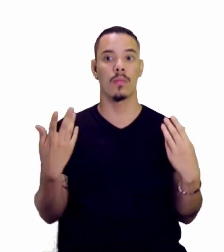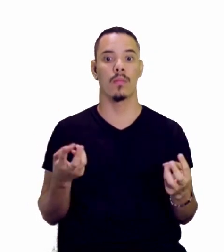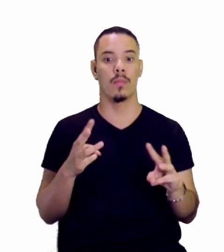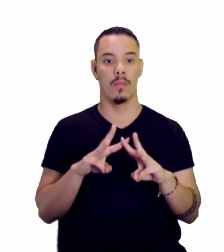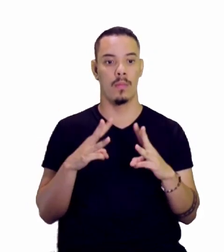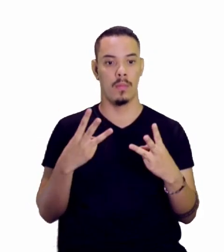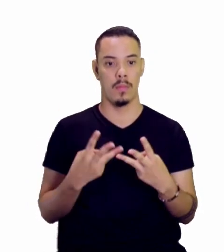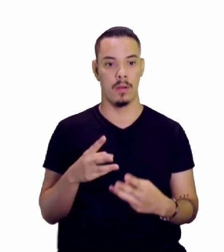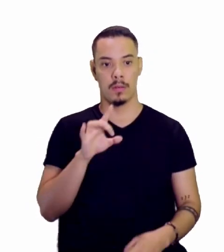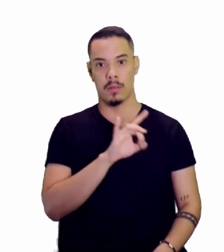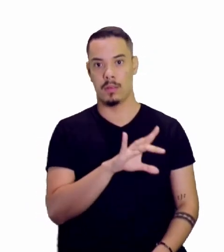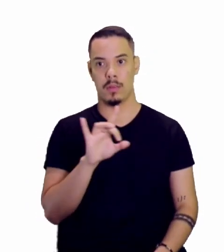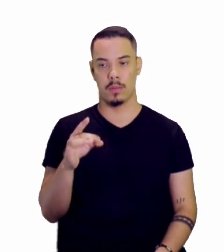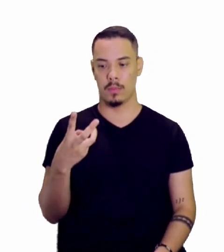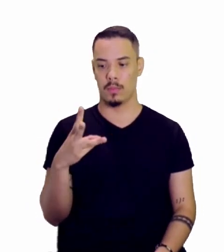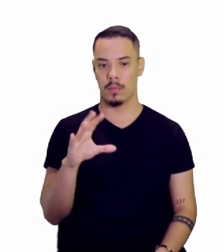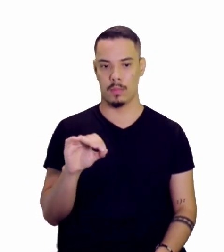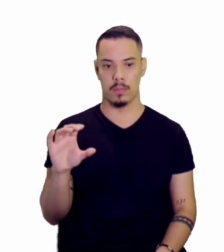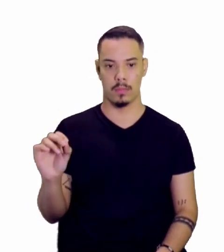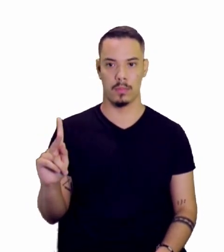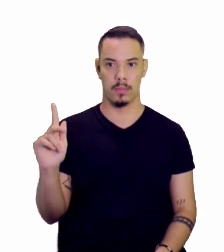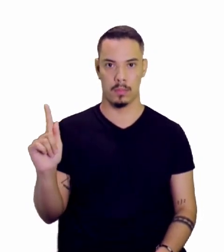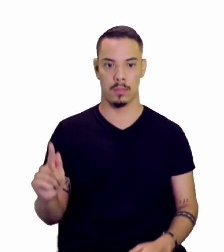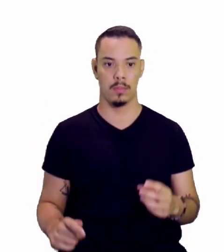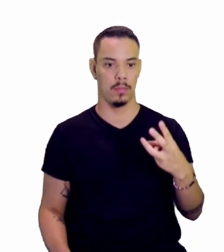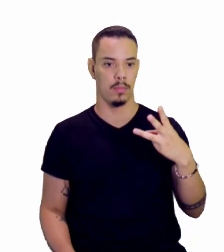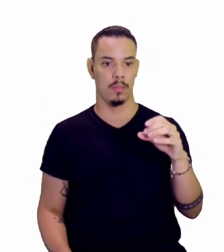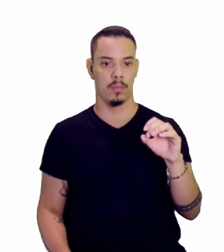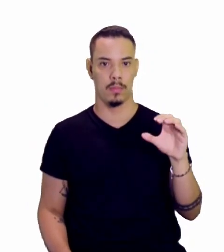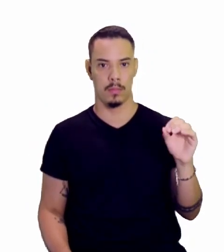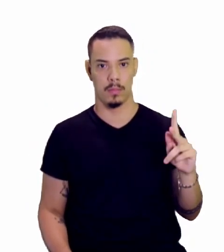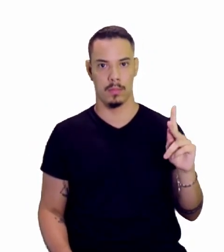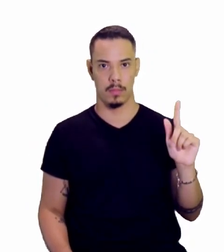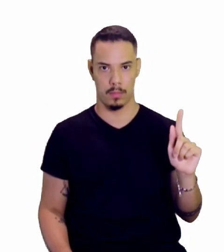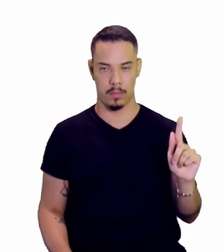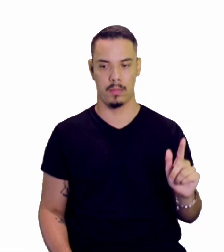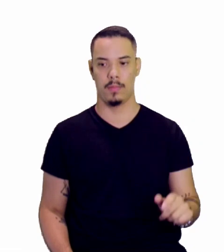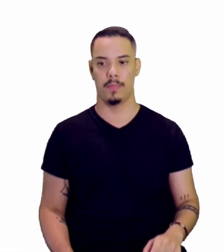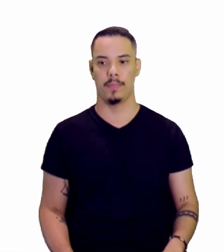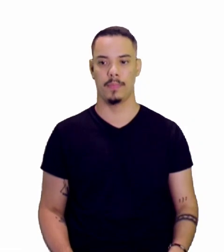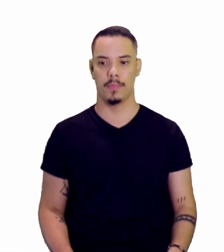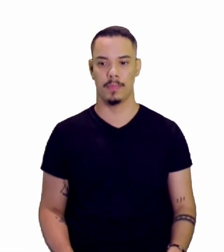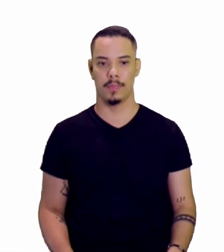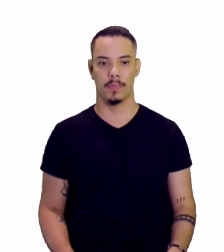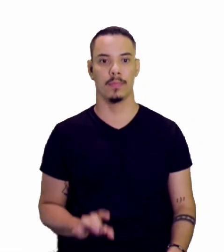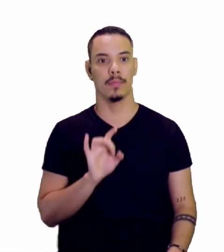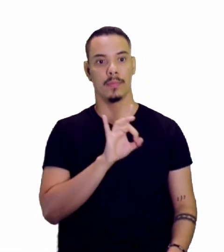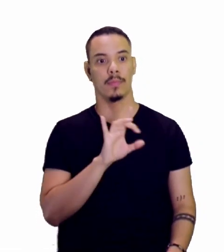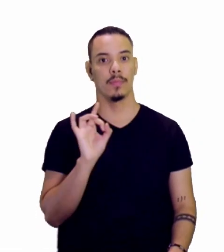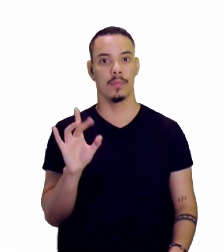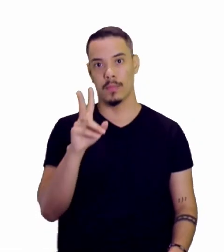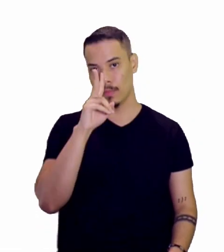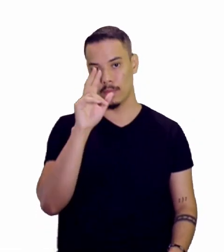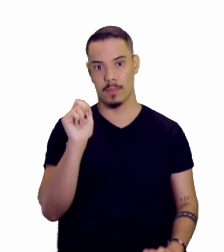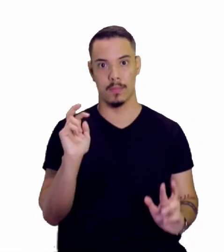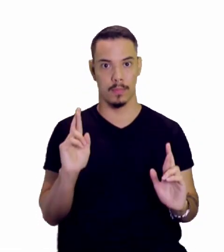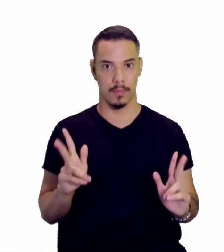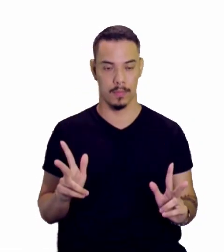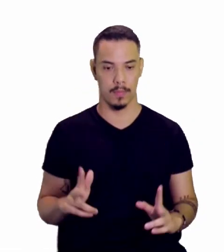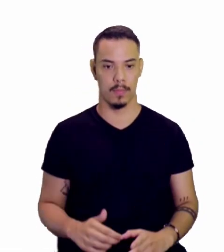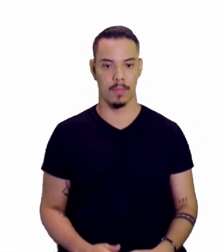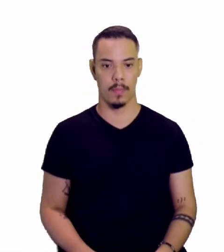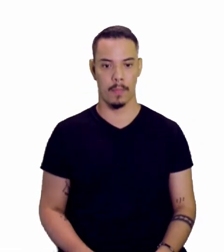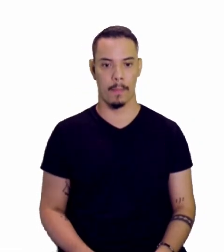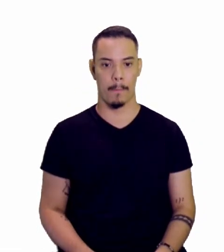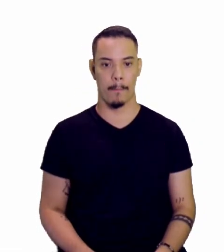de 300 kg. Então, aí tem que calcular, né? Exatamente. A gente vai calcular daqui a pouco, né? Tem que calcular a aceleração de cada um, que são forças diferentes, né? Isso. Então,